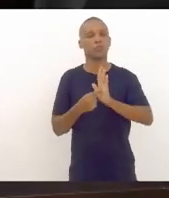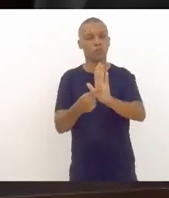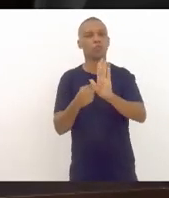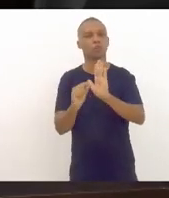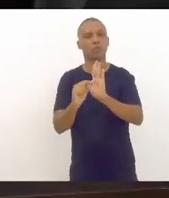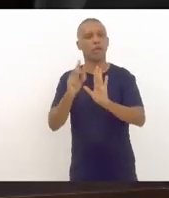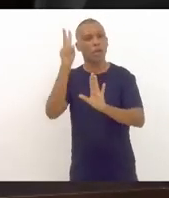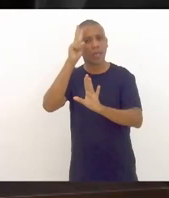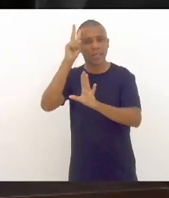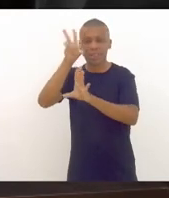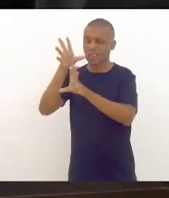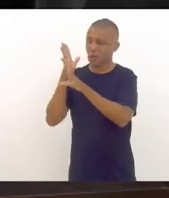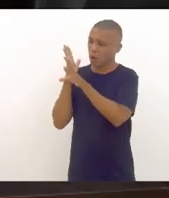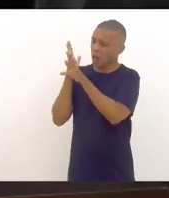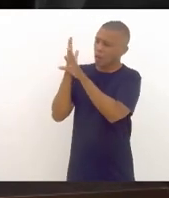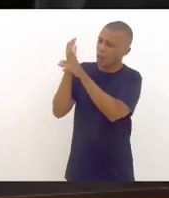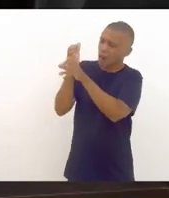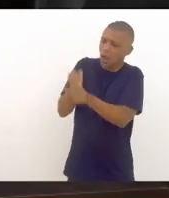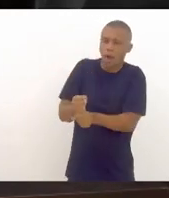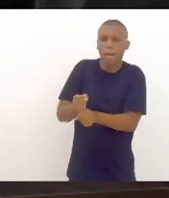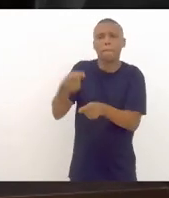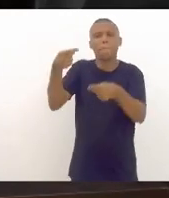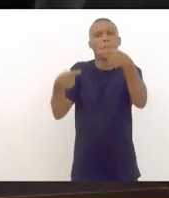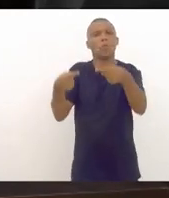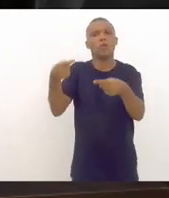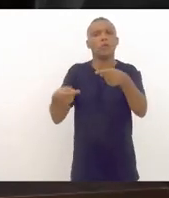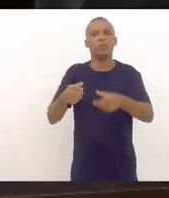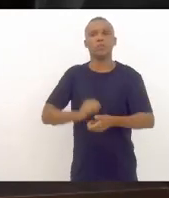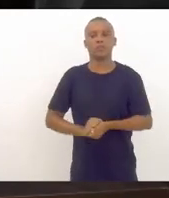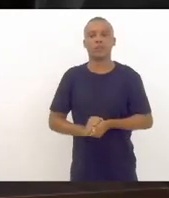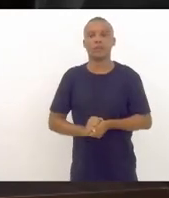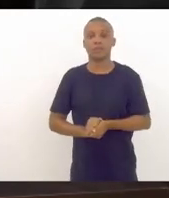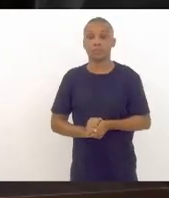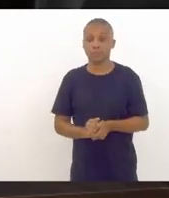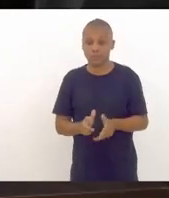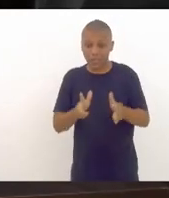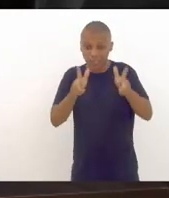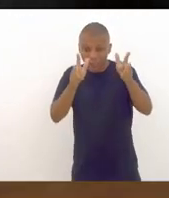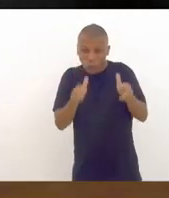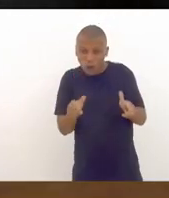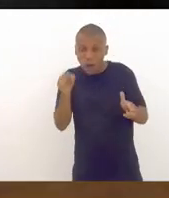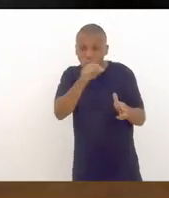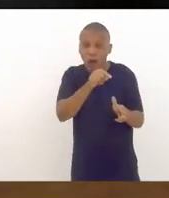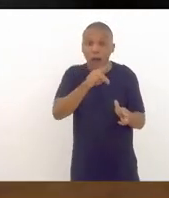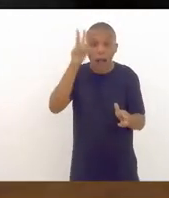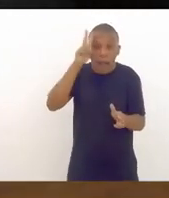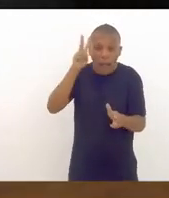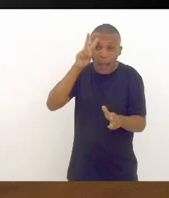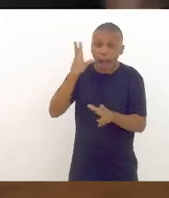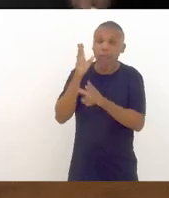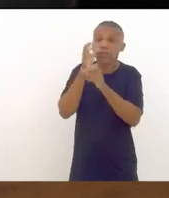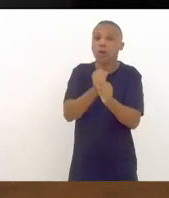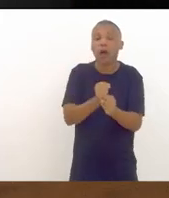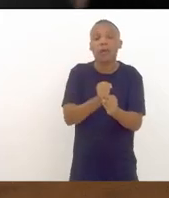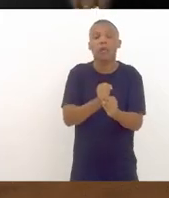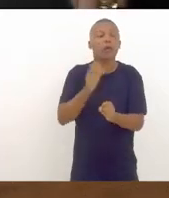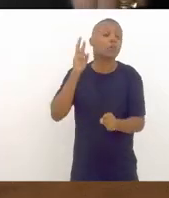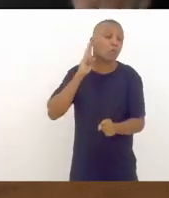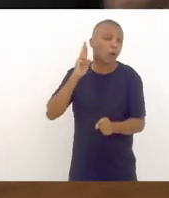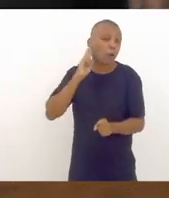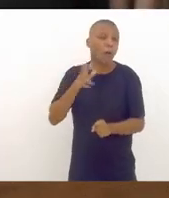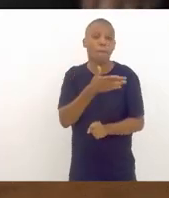na sua história política, se assemelha com a história do senador Romário, né, de crescimento,